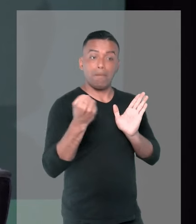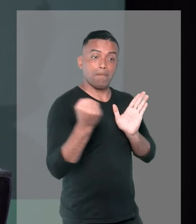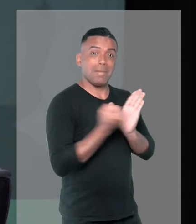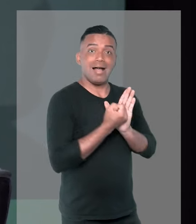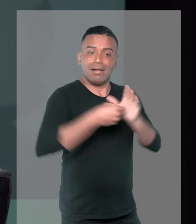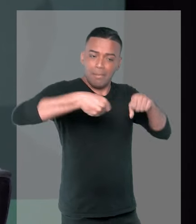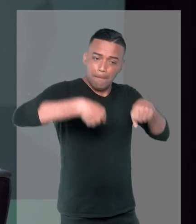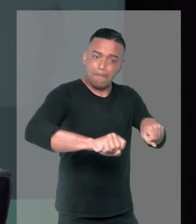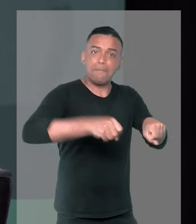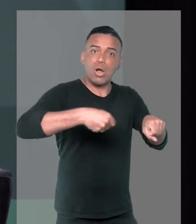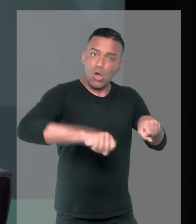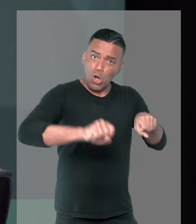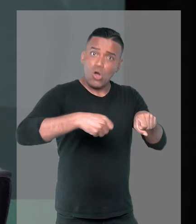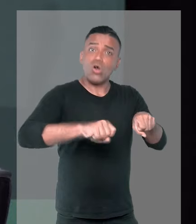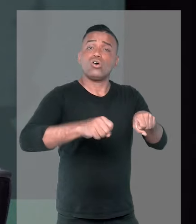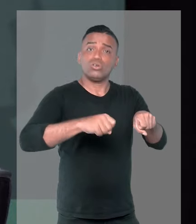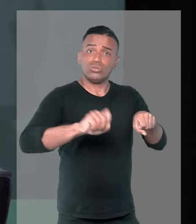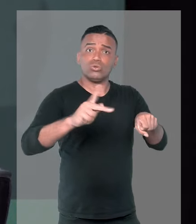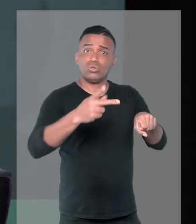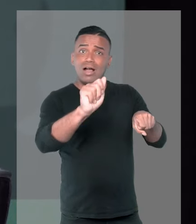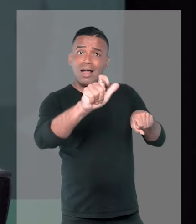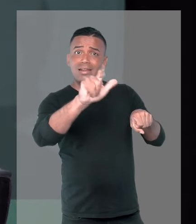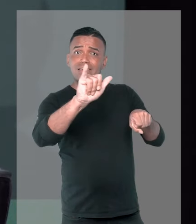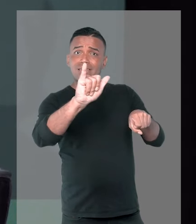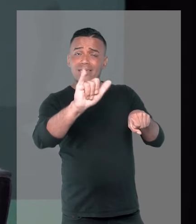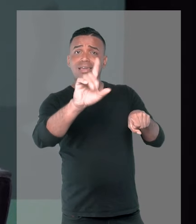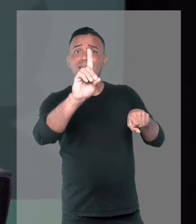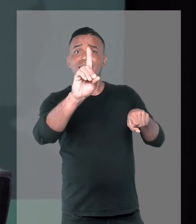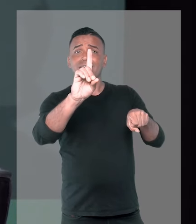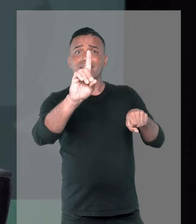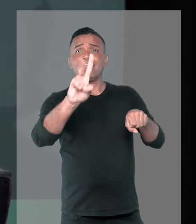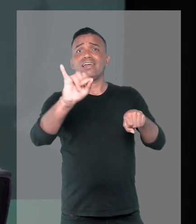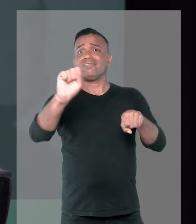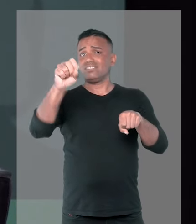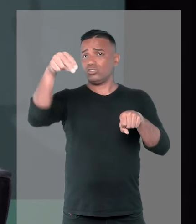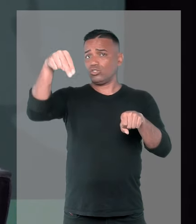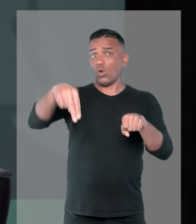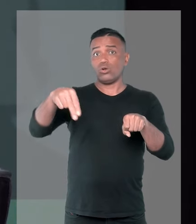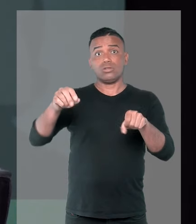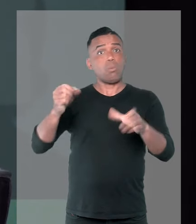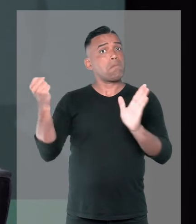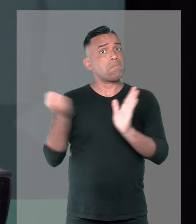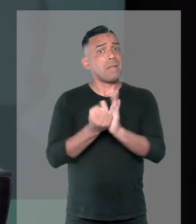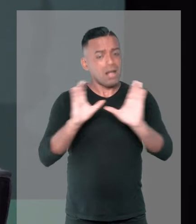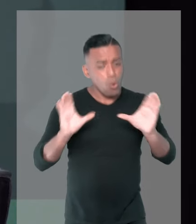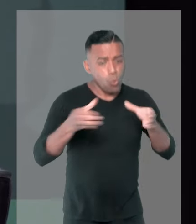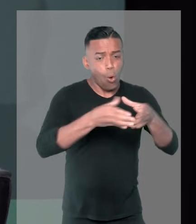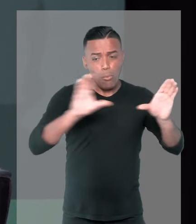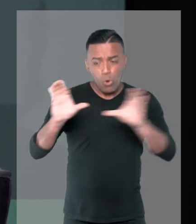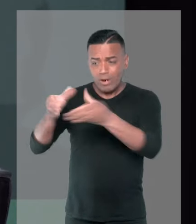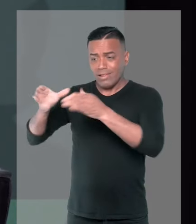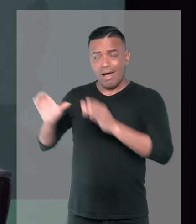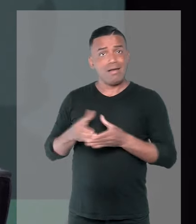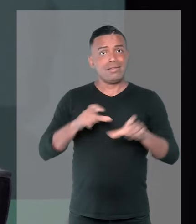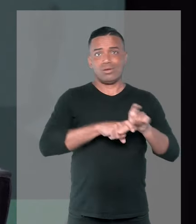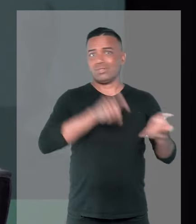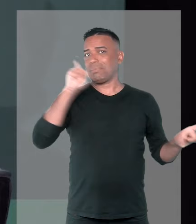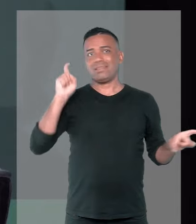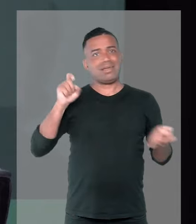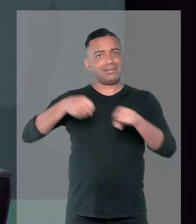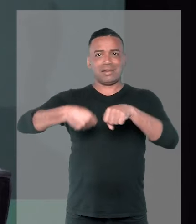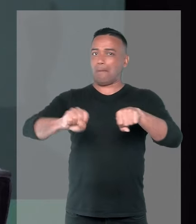Davison ela é uma marca da comunidade ela é uma marca da comunidade e ela de uma certa forma independe da Harley